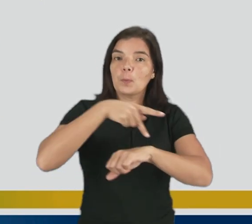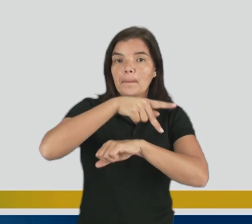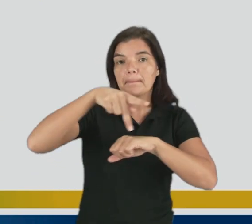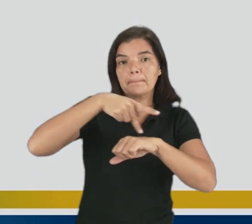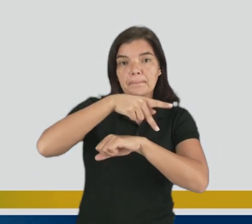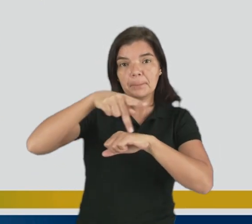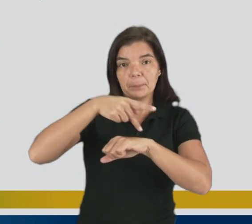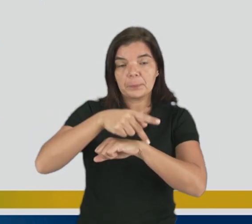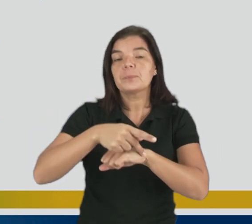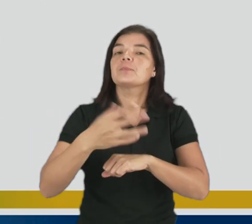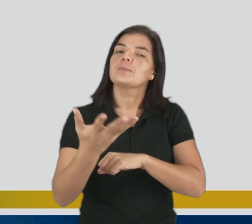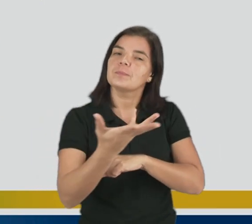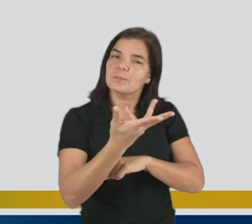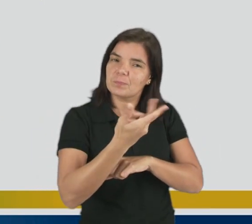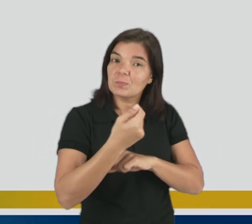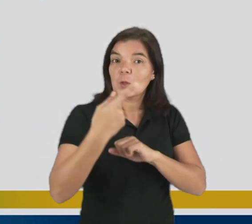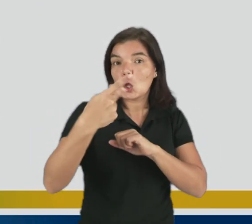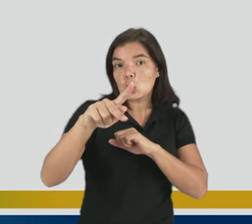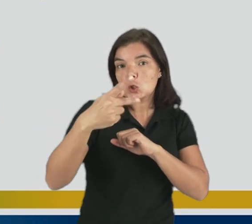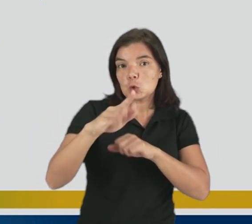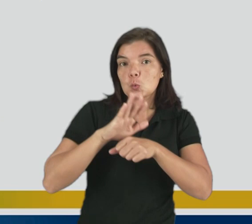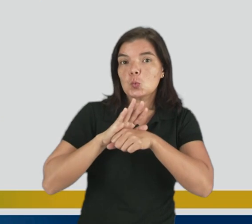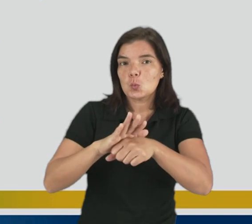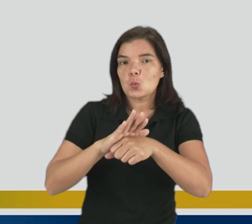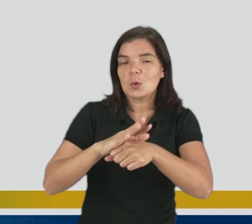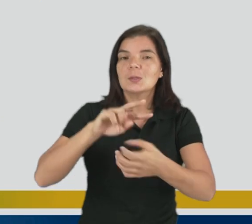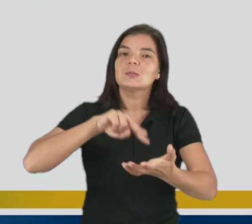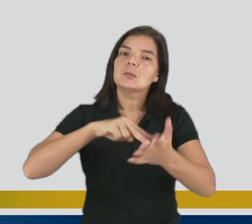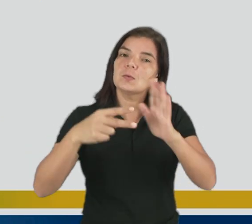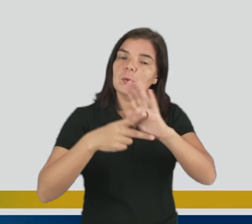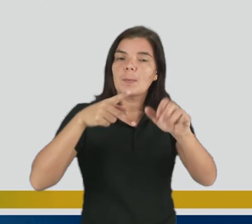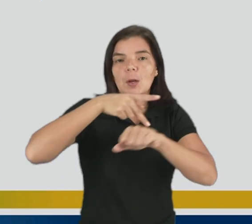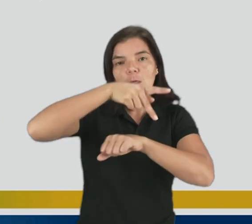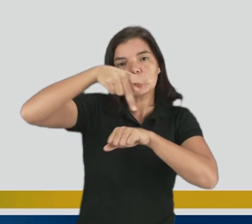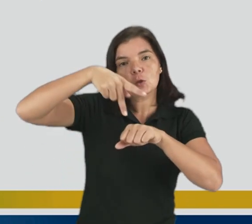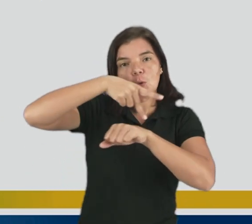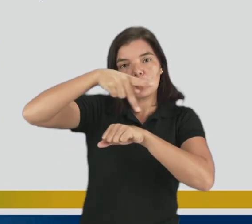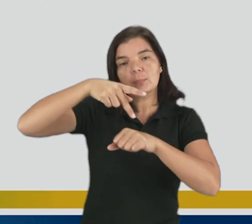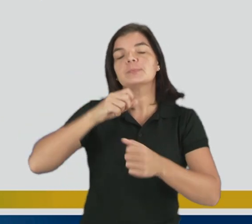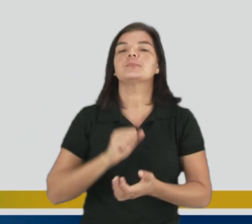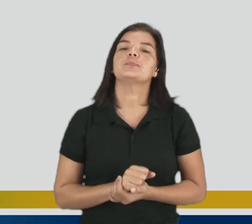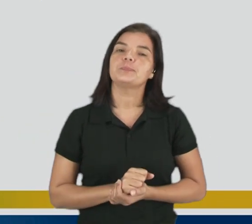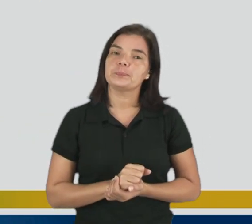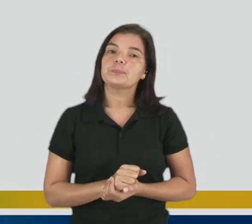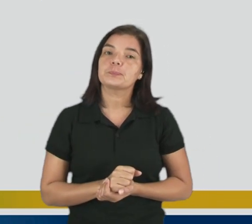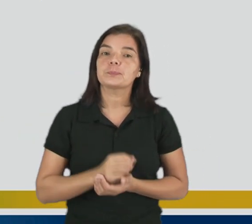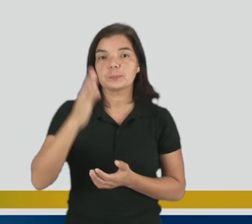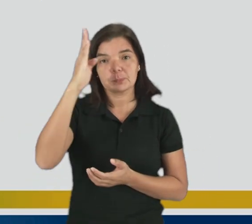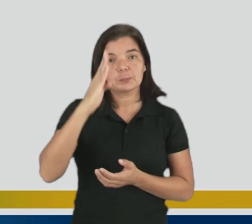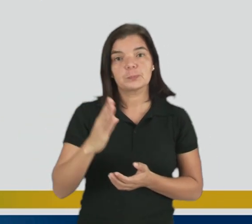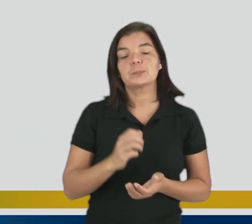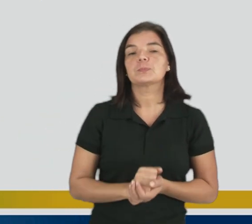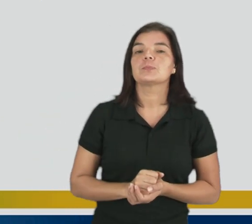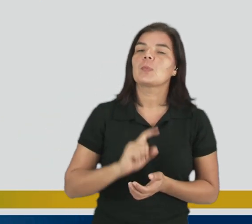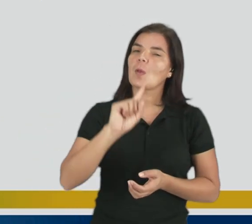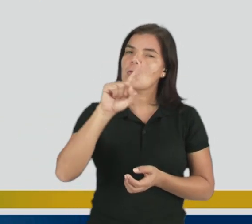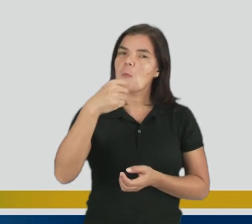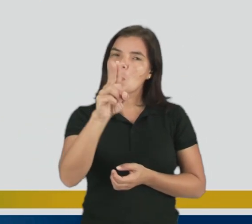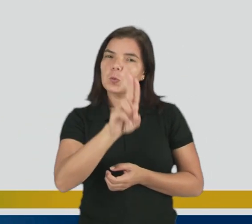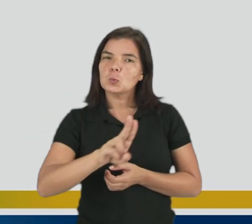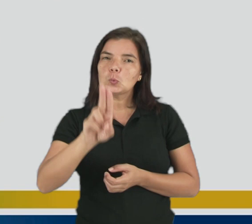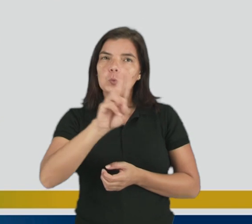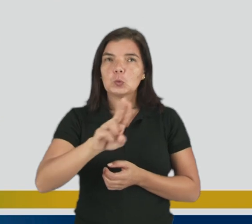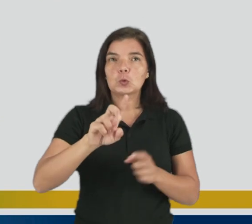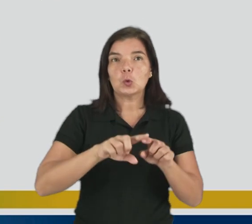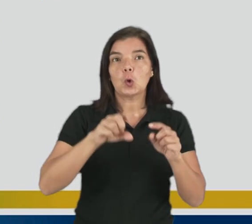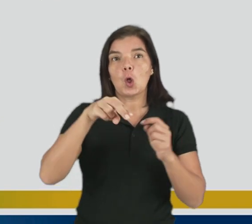pode dar de modo competente e eficaz sua contribuição. Então esse sua faz uma referência ao país, ao Brasil. Depois usa-se o